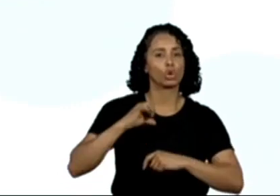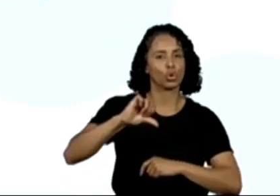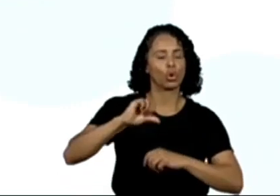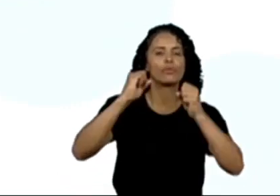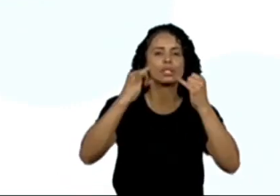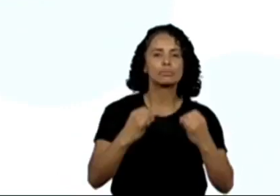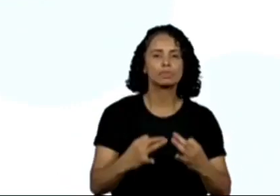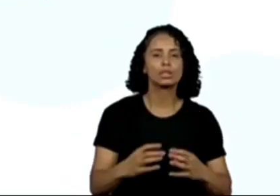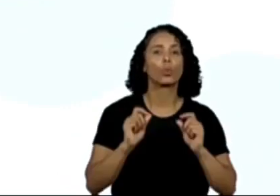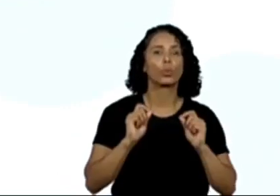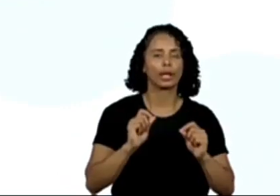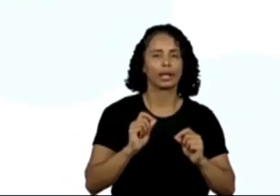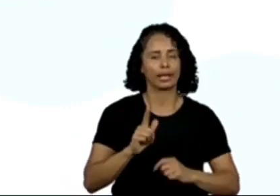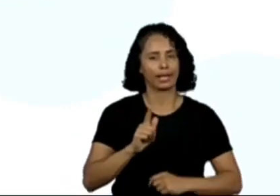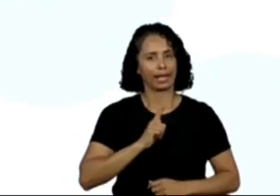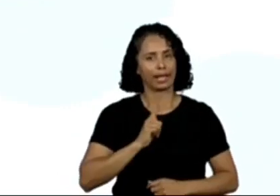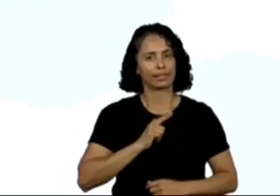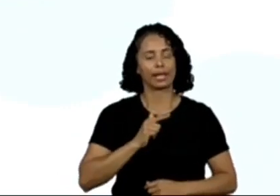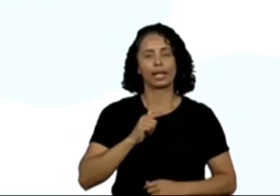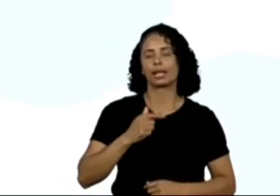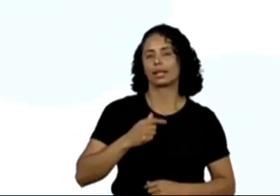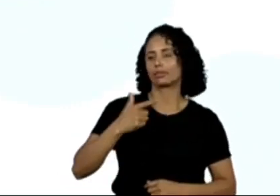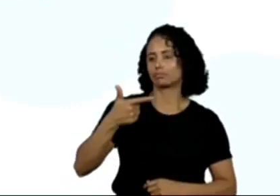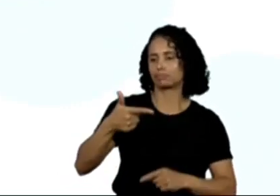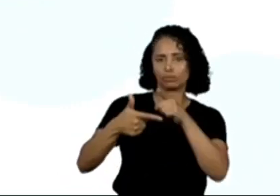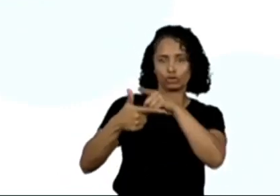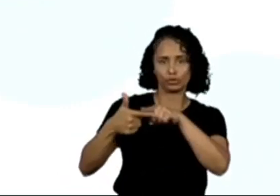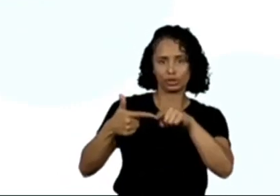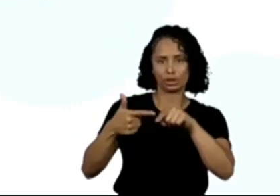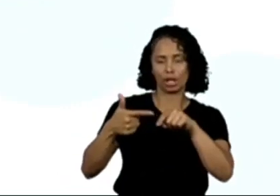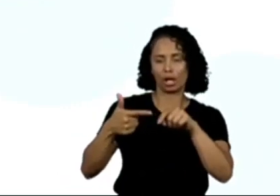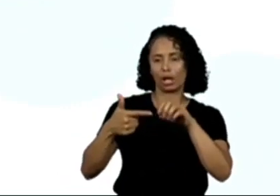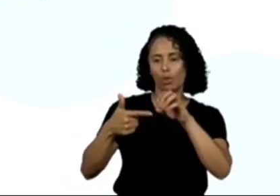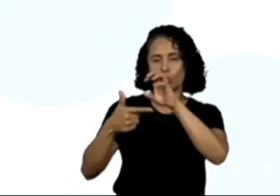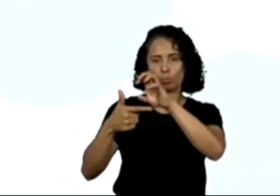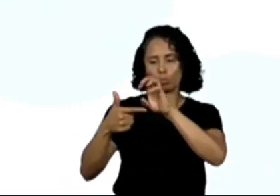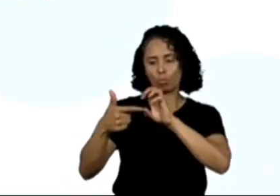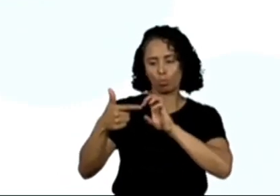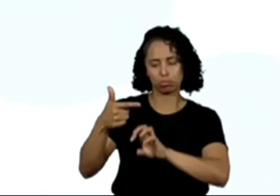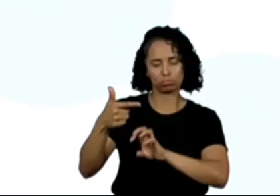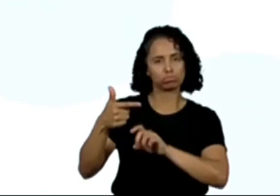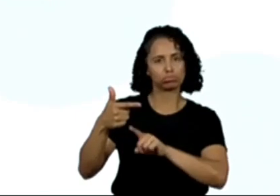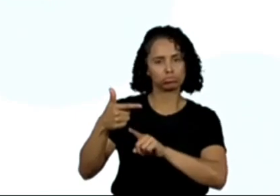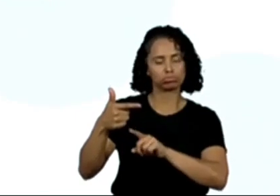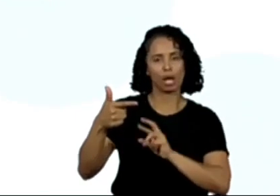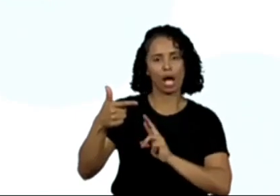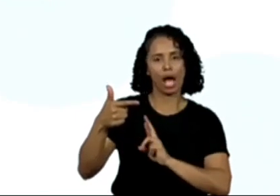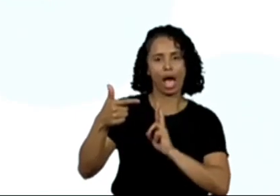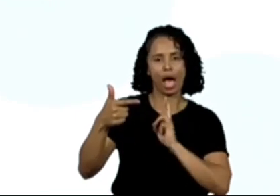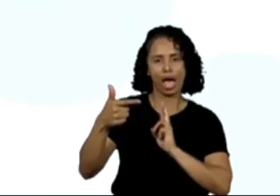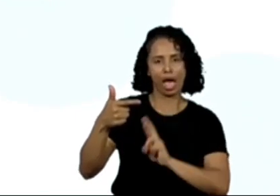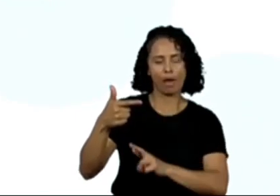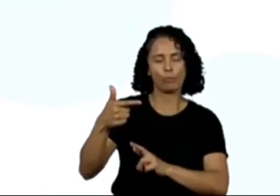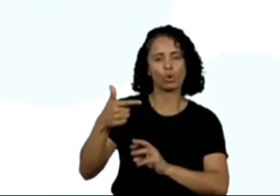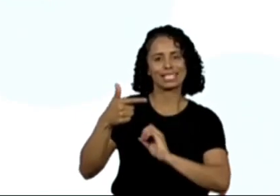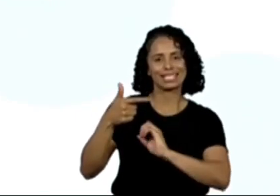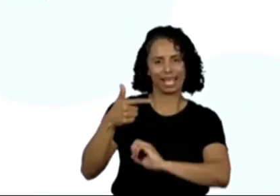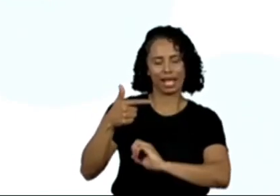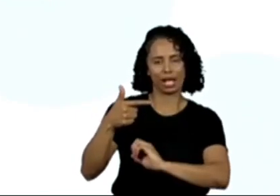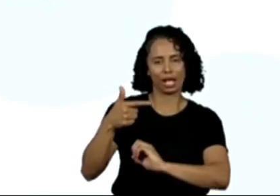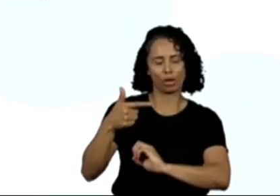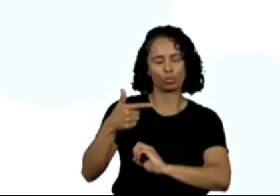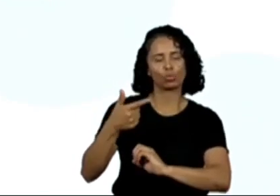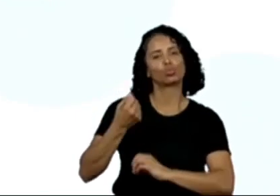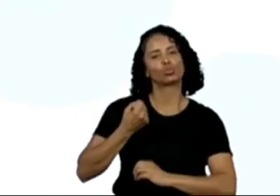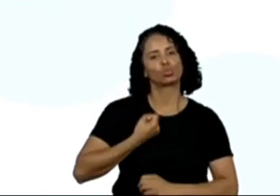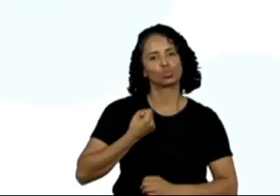associar o quociente de uma divisão com resto de 0 de um número natural. Vimos na aula de